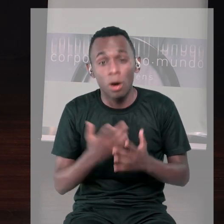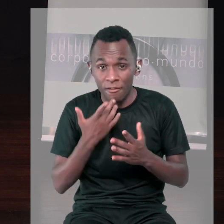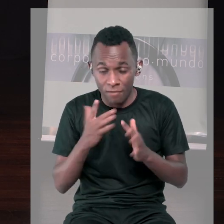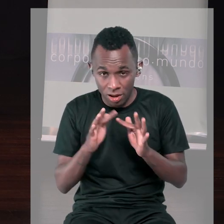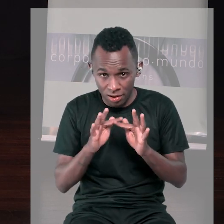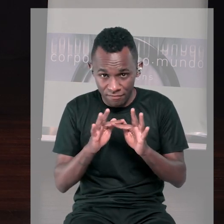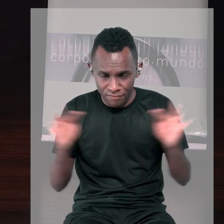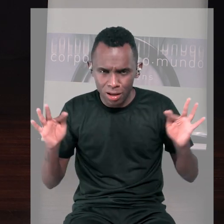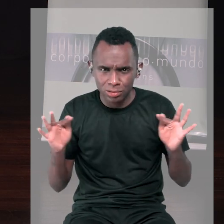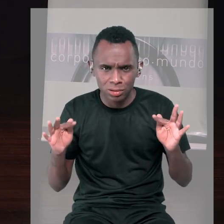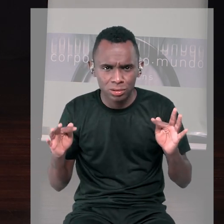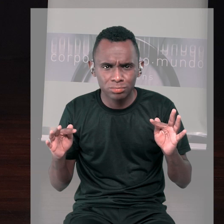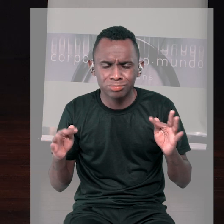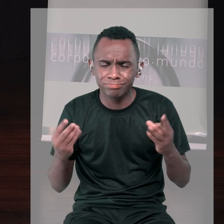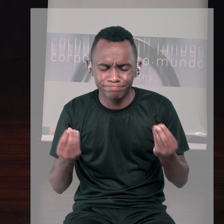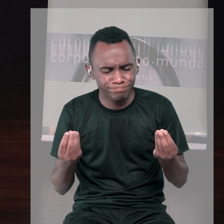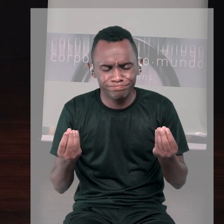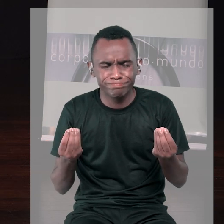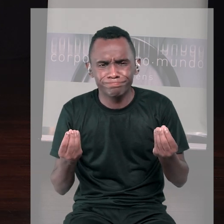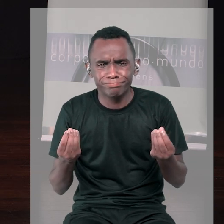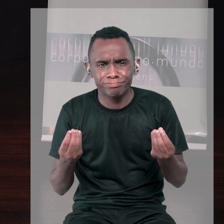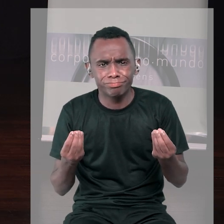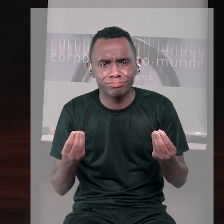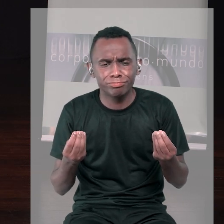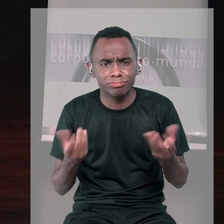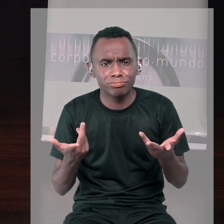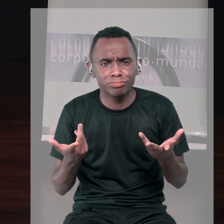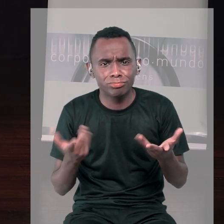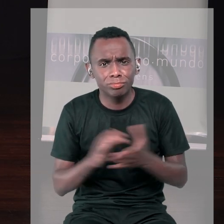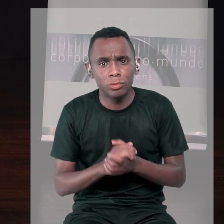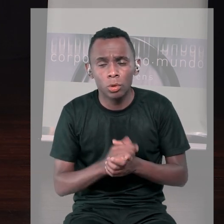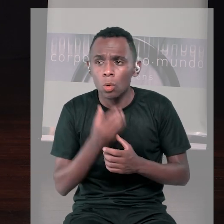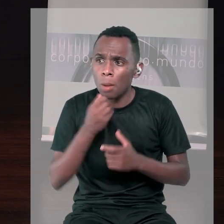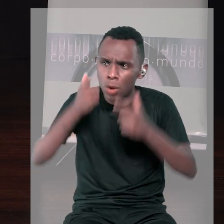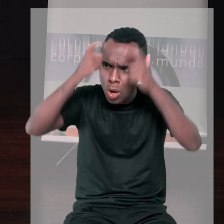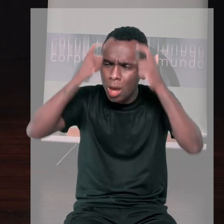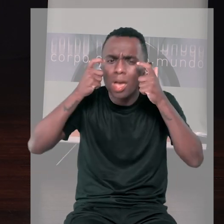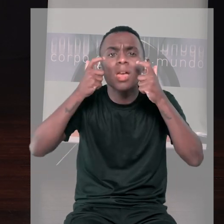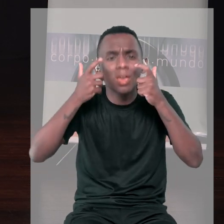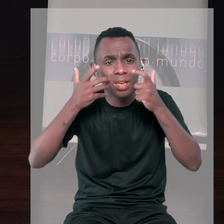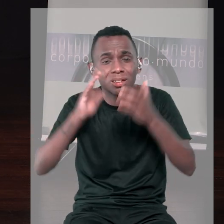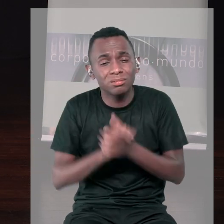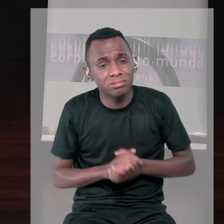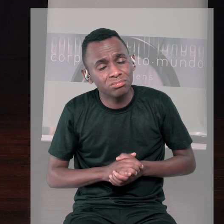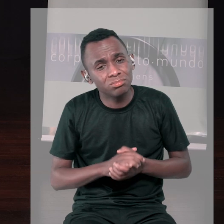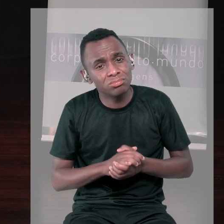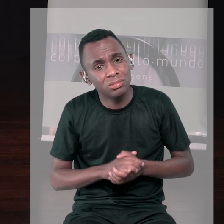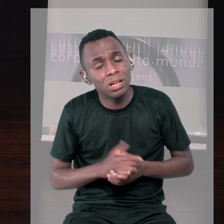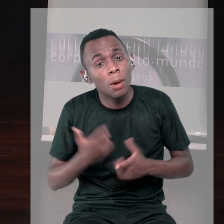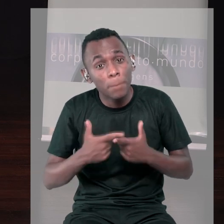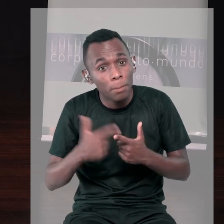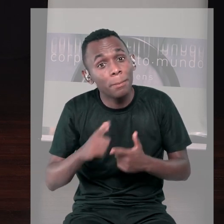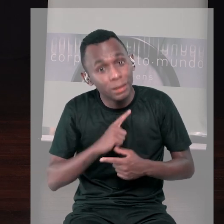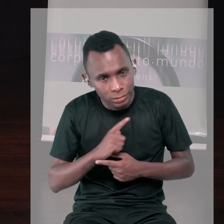vocês, sozinha ela diz pouquíssimo. E aí o Raymond Aron, né, grande conhecedor que era do Clausewitz, diz, olha, tem um problema, e eu entendo